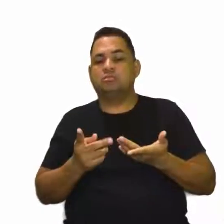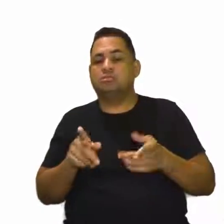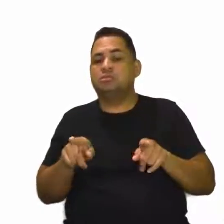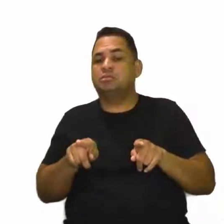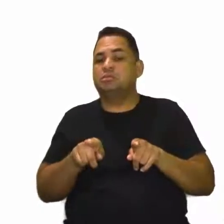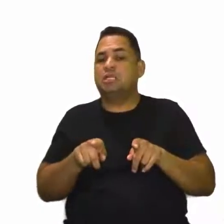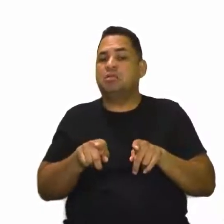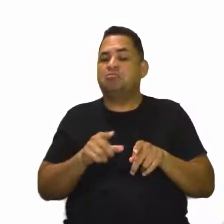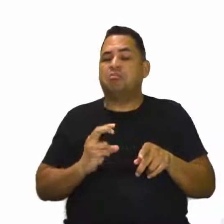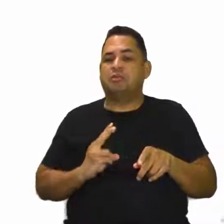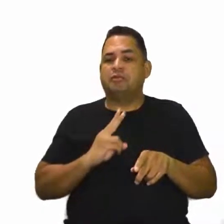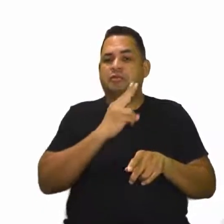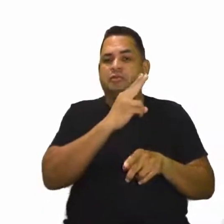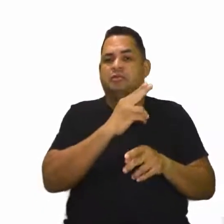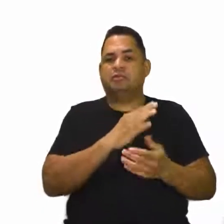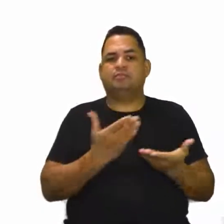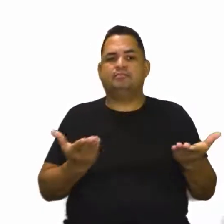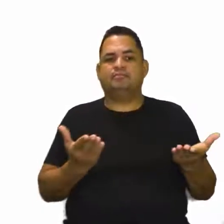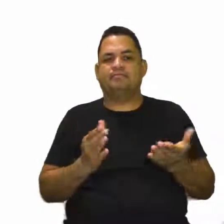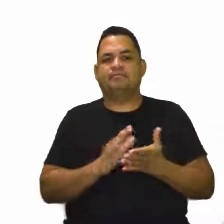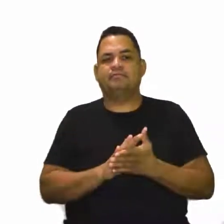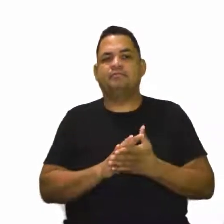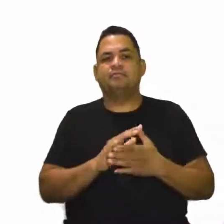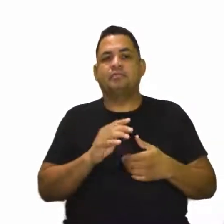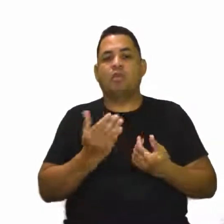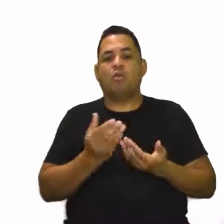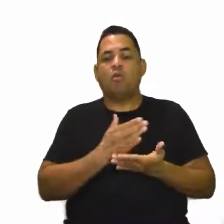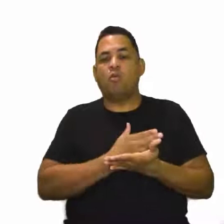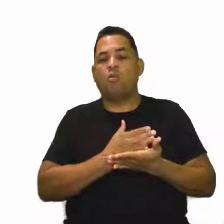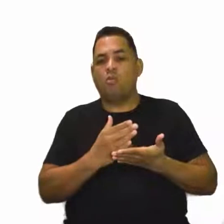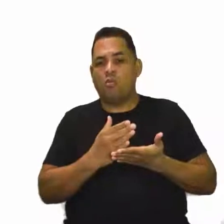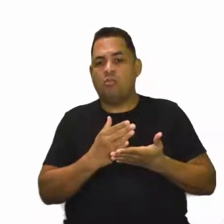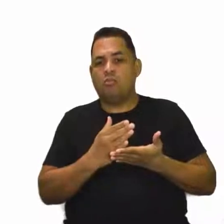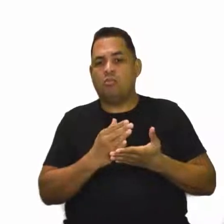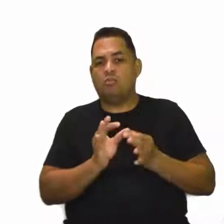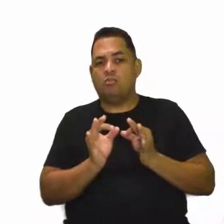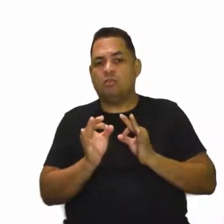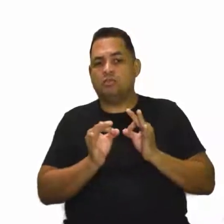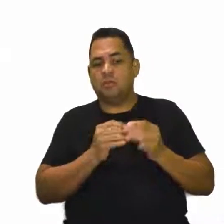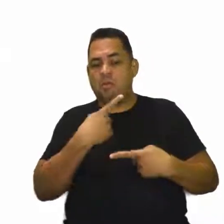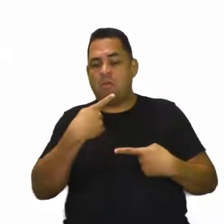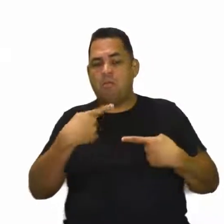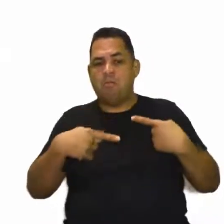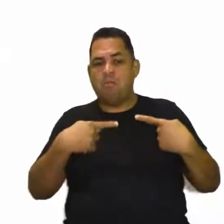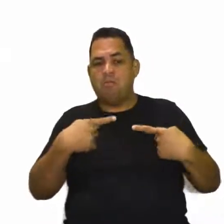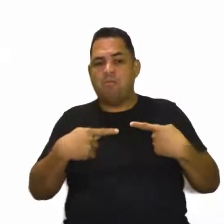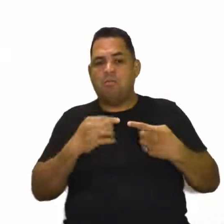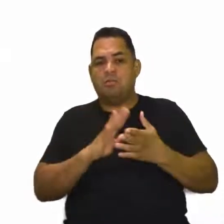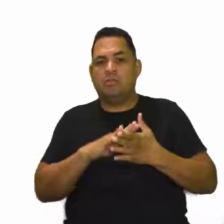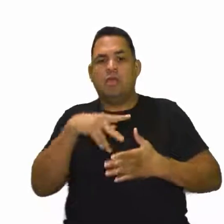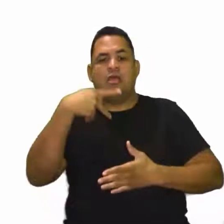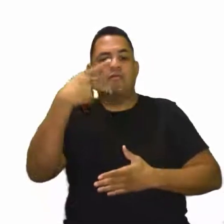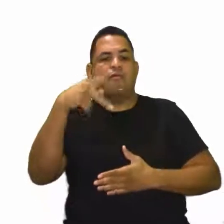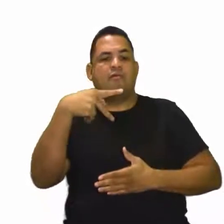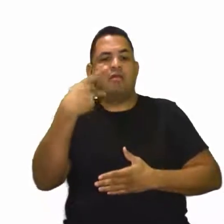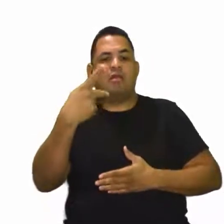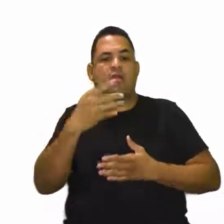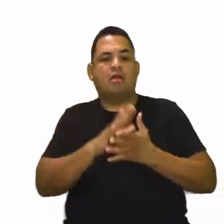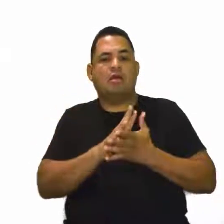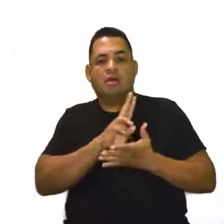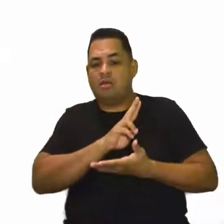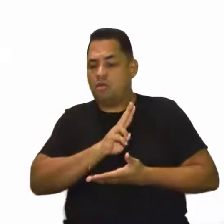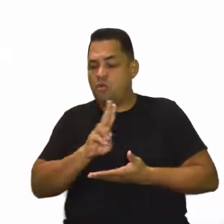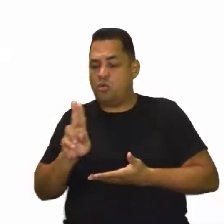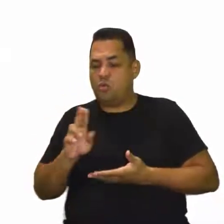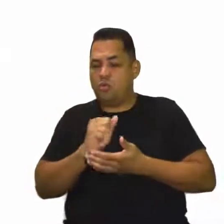fortalecendo. Uma entidade que passou a funcionar como órgão político e porta-voz da categoria.